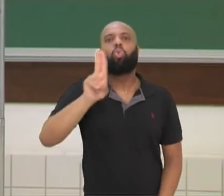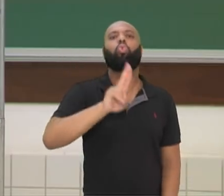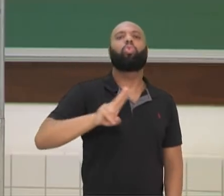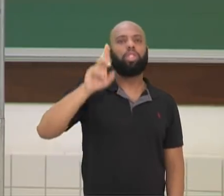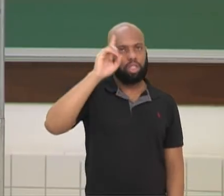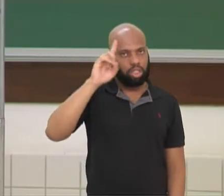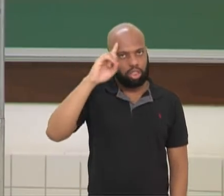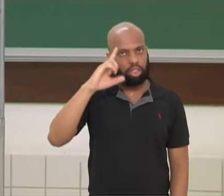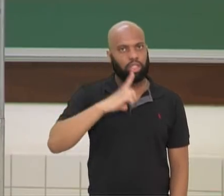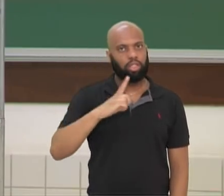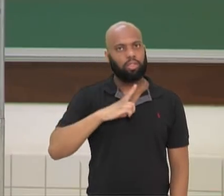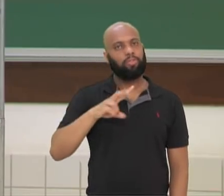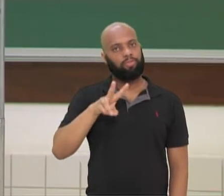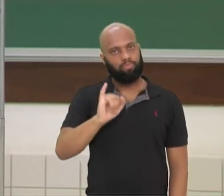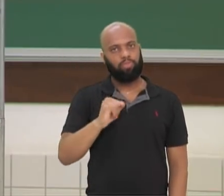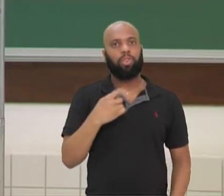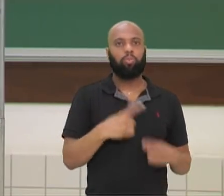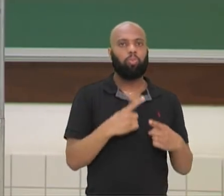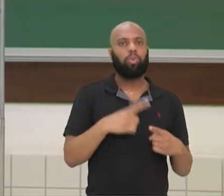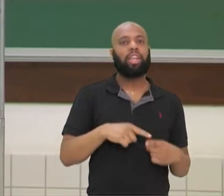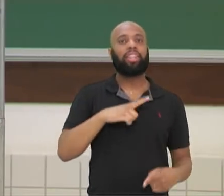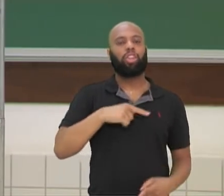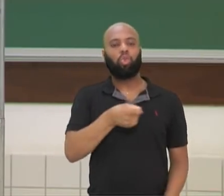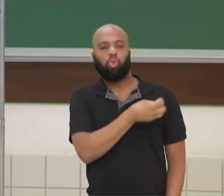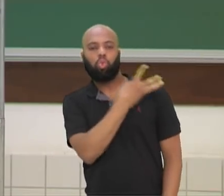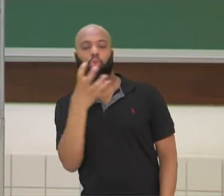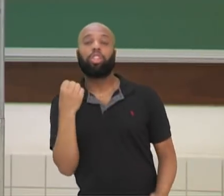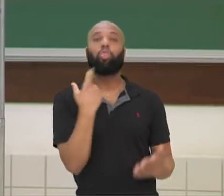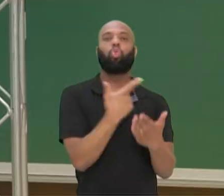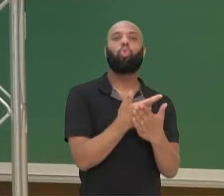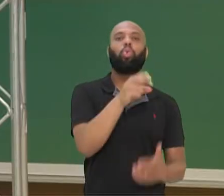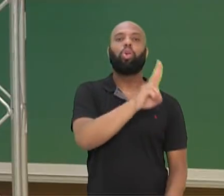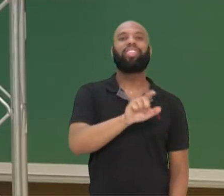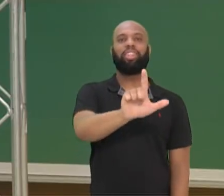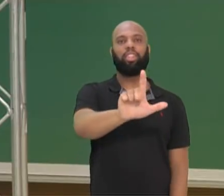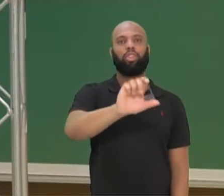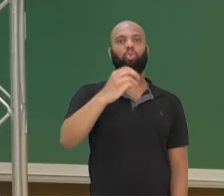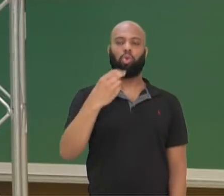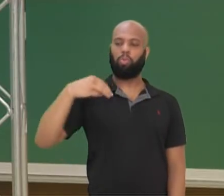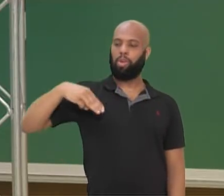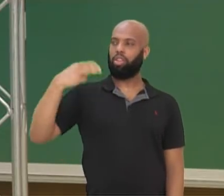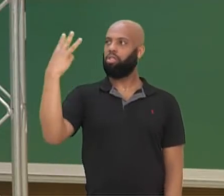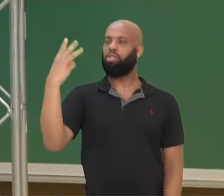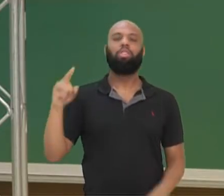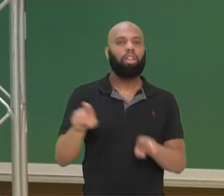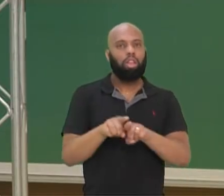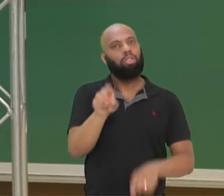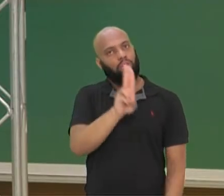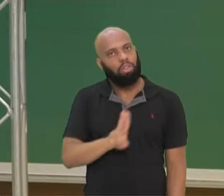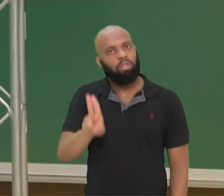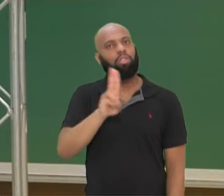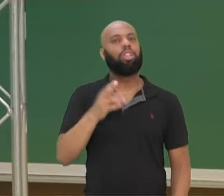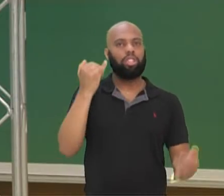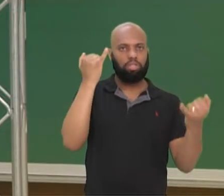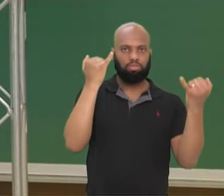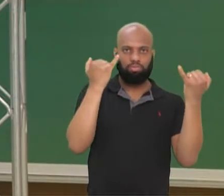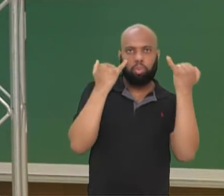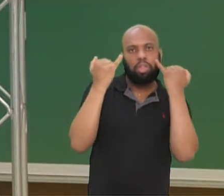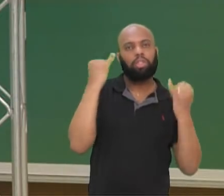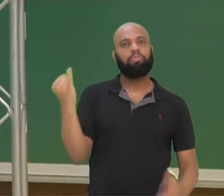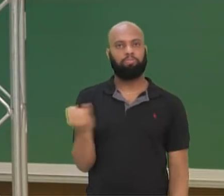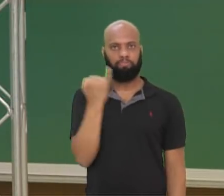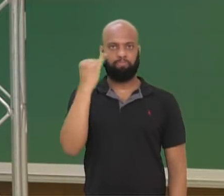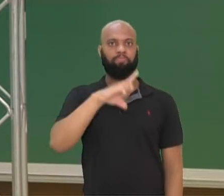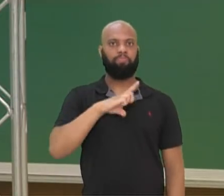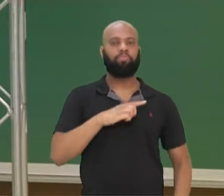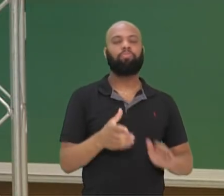no nosso cotidiano. Né? Quantas coisas a gente compra em litro ou em metro cúbico? Né? Então, essas são informações importantes.